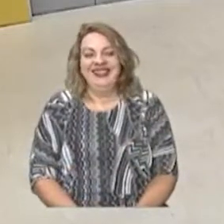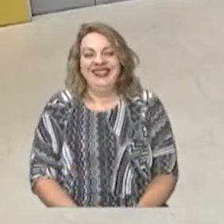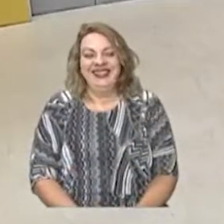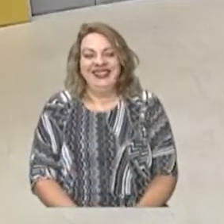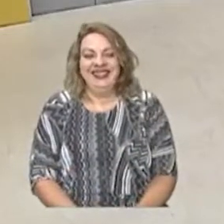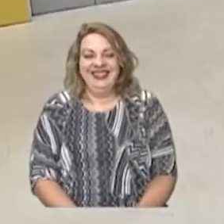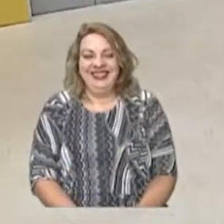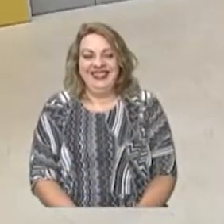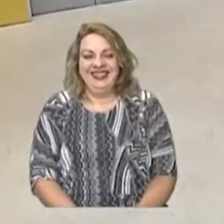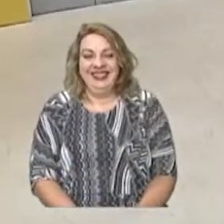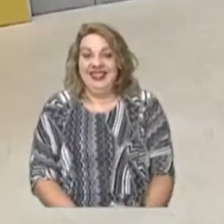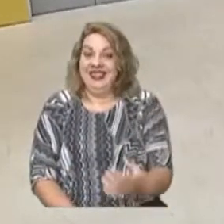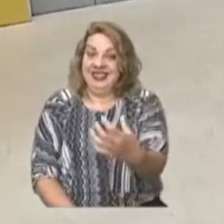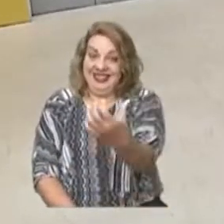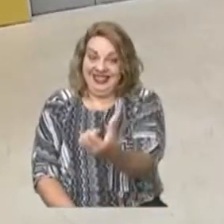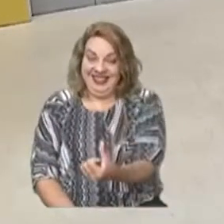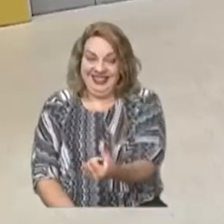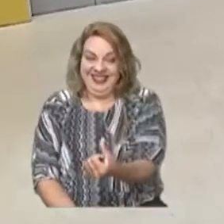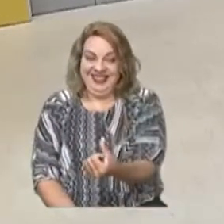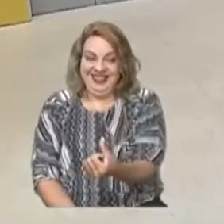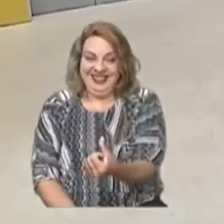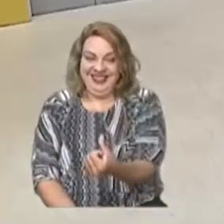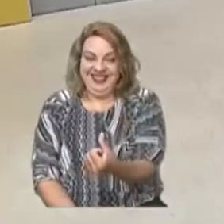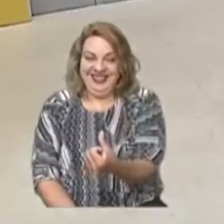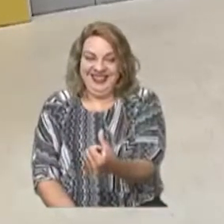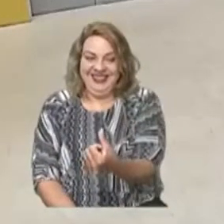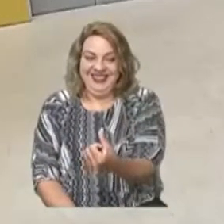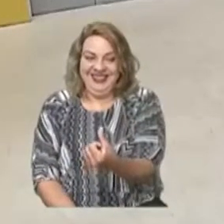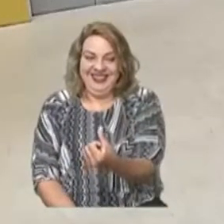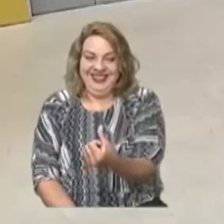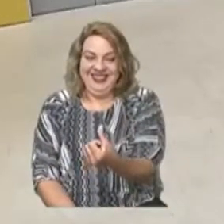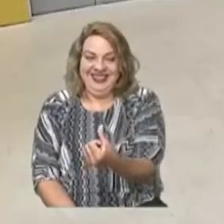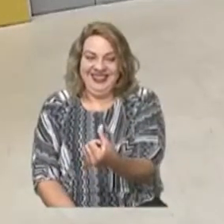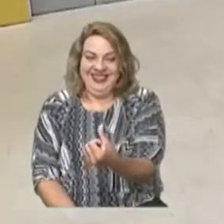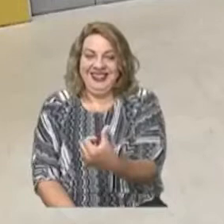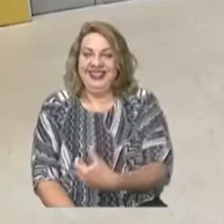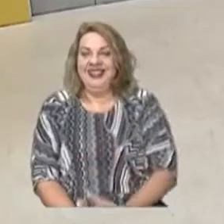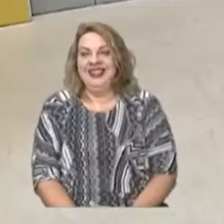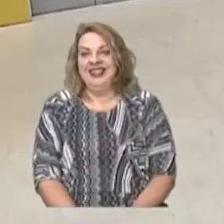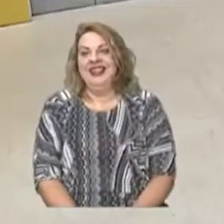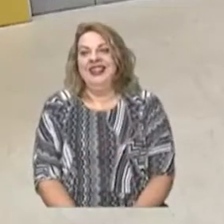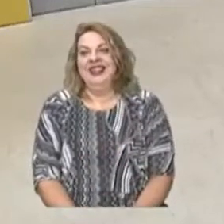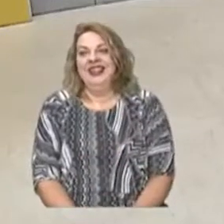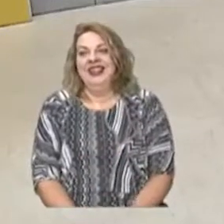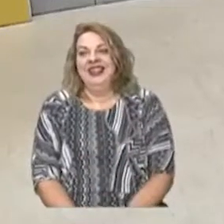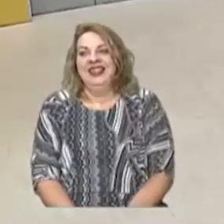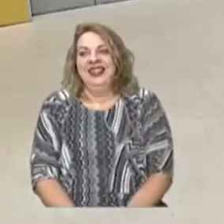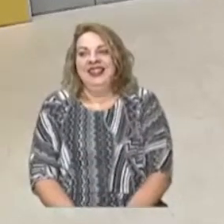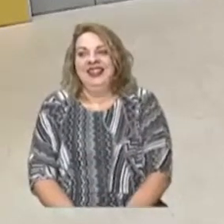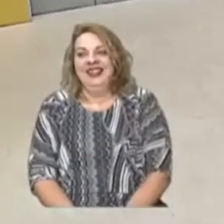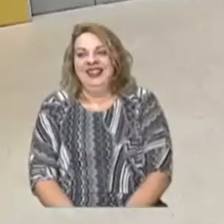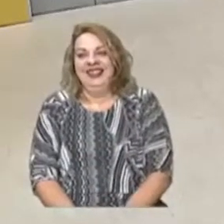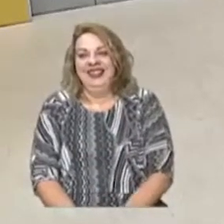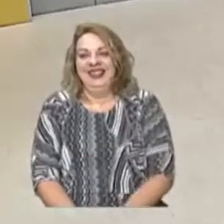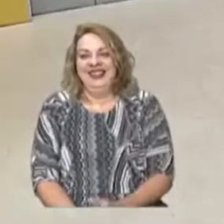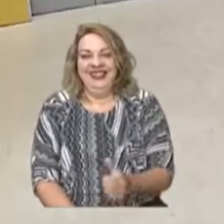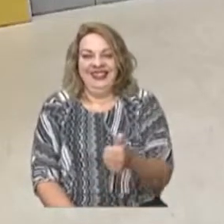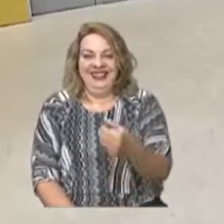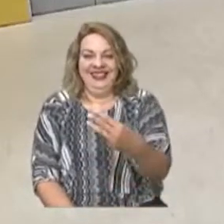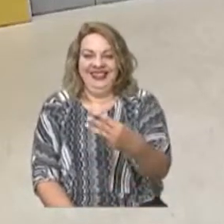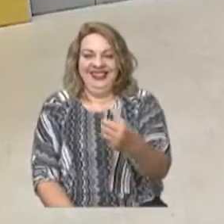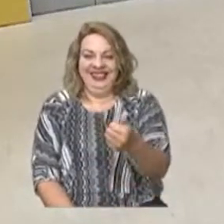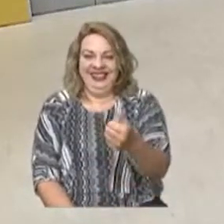eu anuncio e você marca número 6, meia dúzia 6. 6 é a primeira bolinha fora do Globo, já valendo 6 e agora